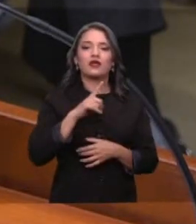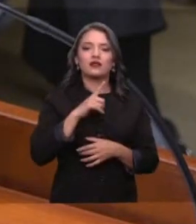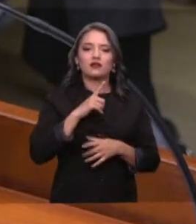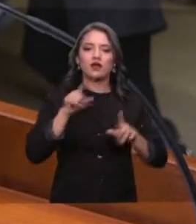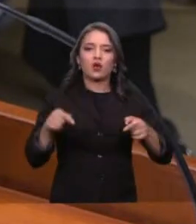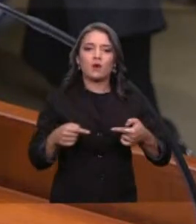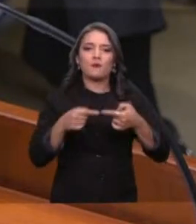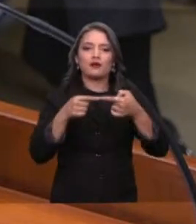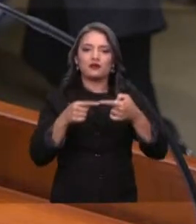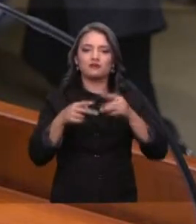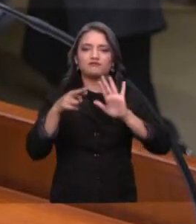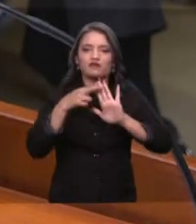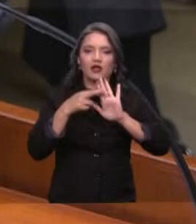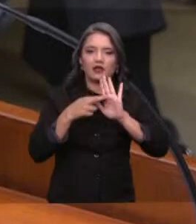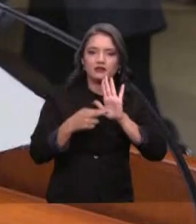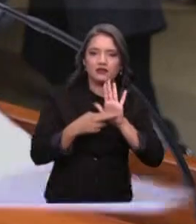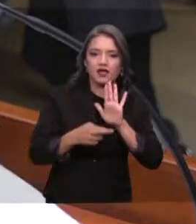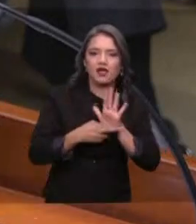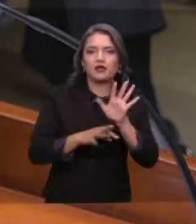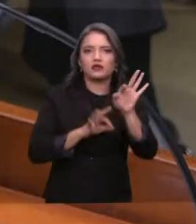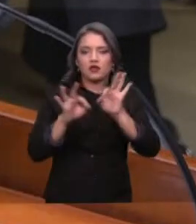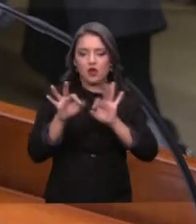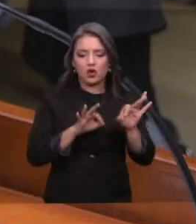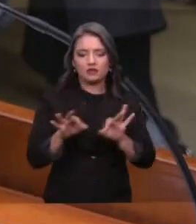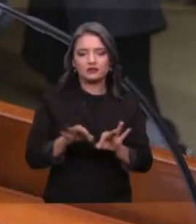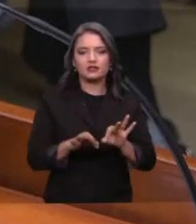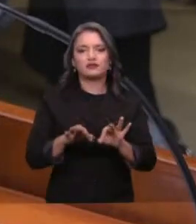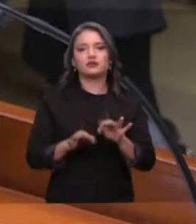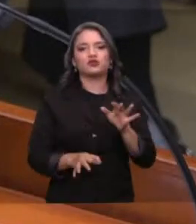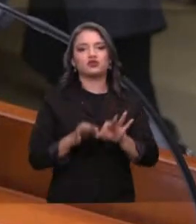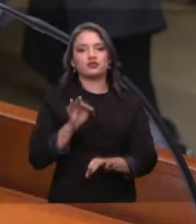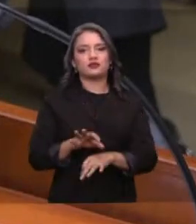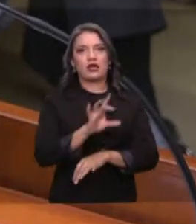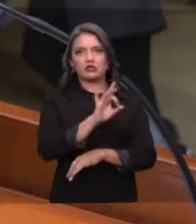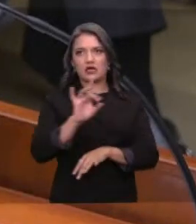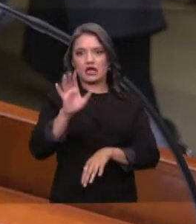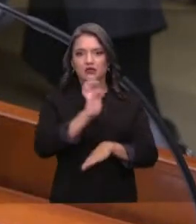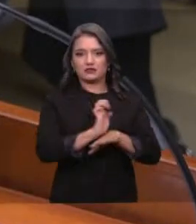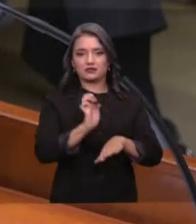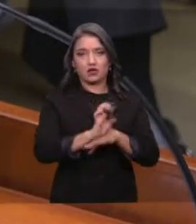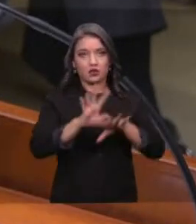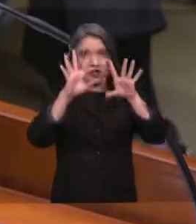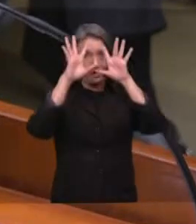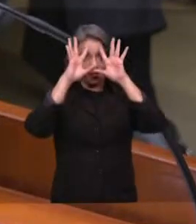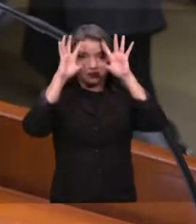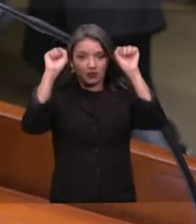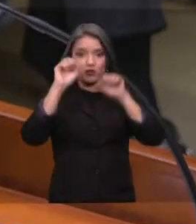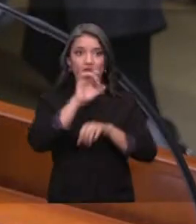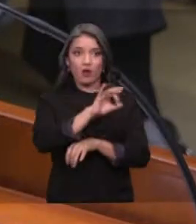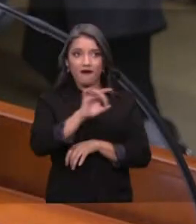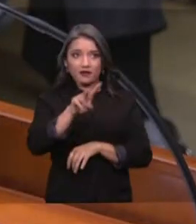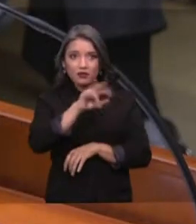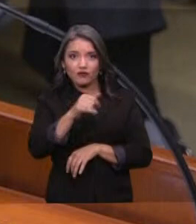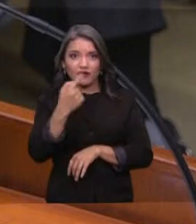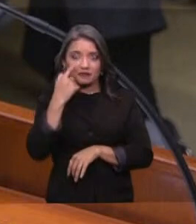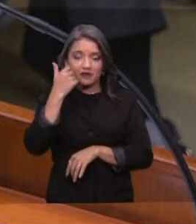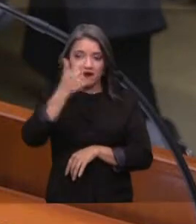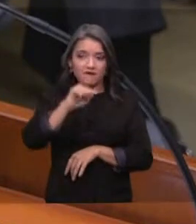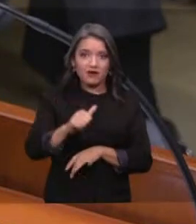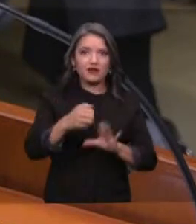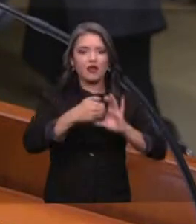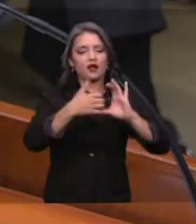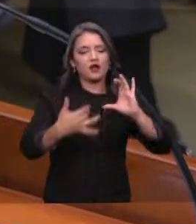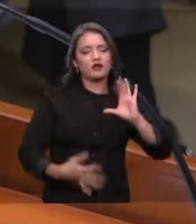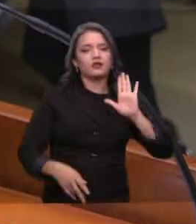de organização judiciária dos entes federativos. Cada tribunal decidirá, então, observadas suas peculiaridades